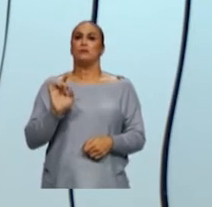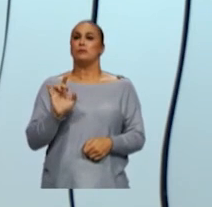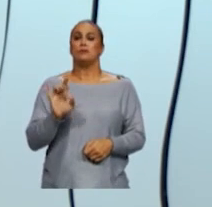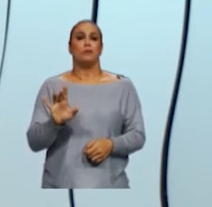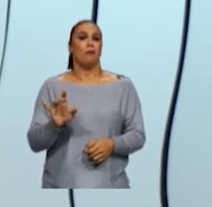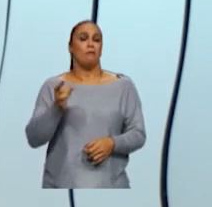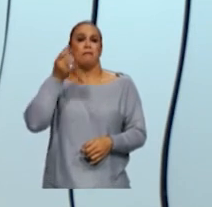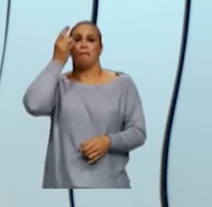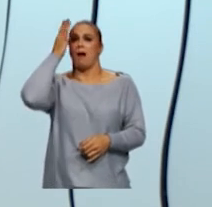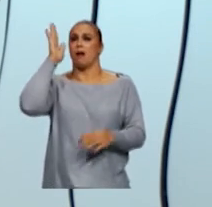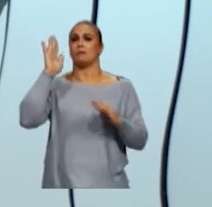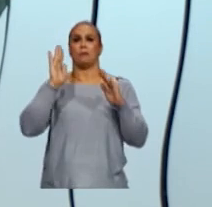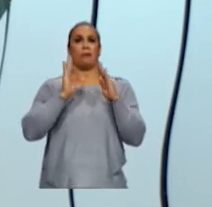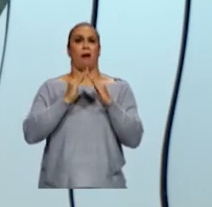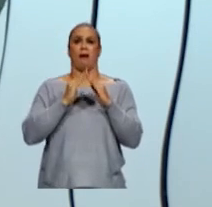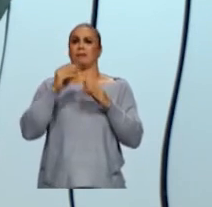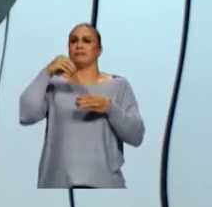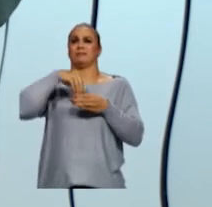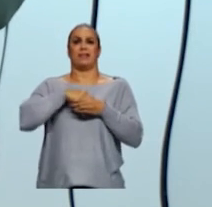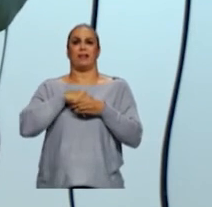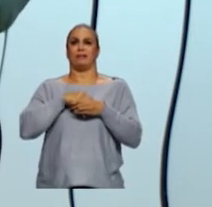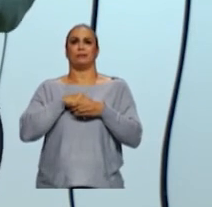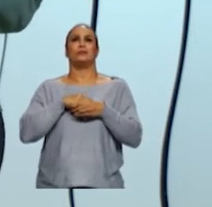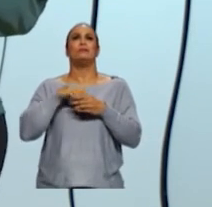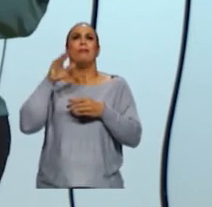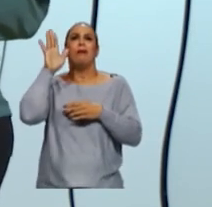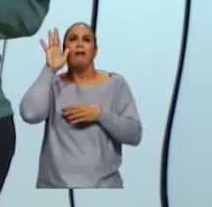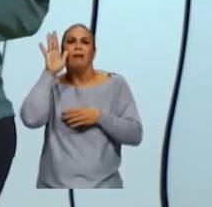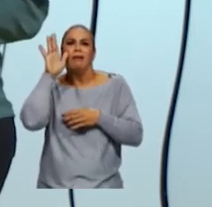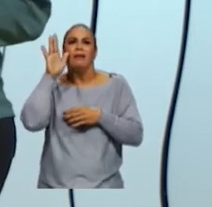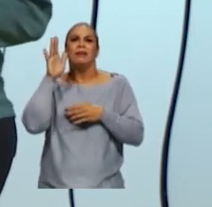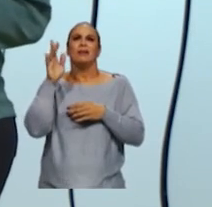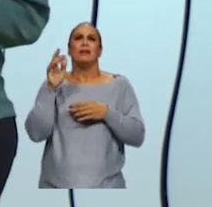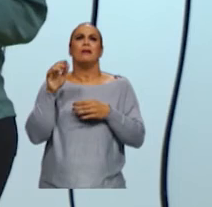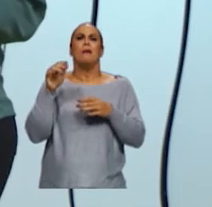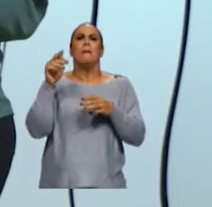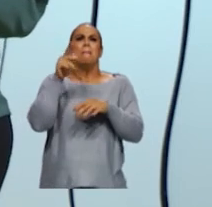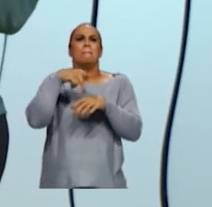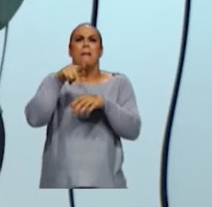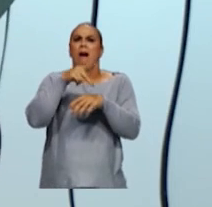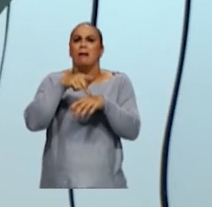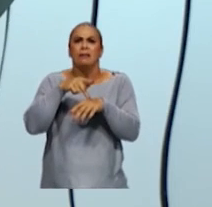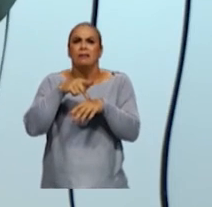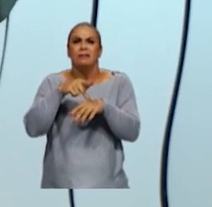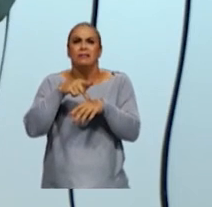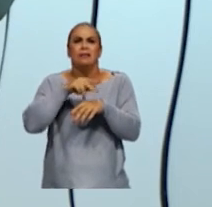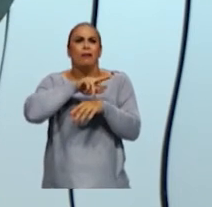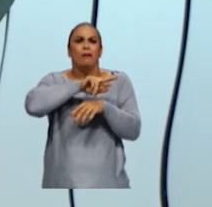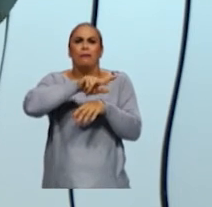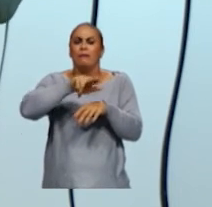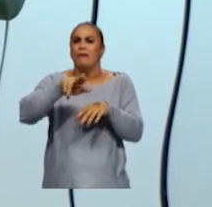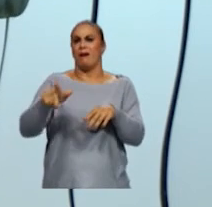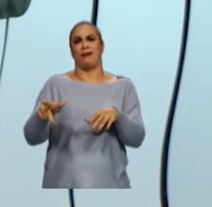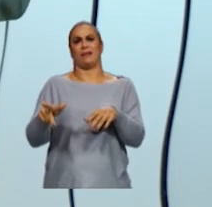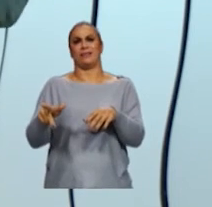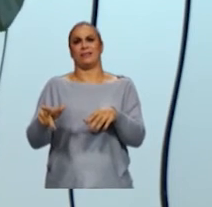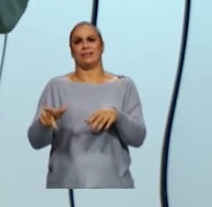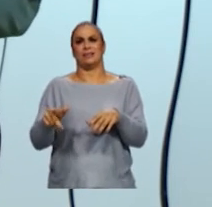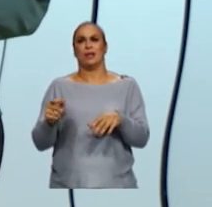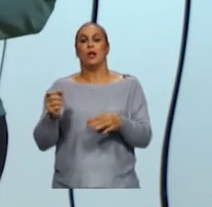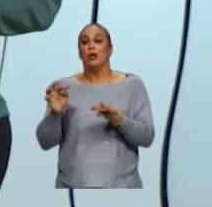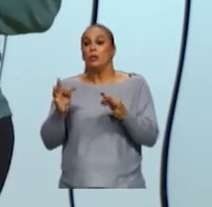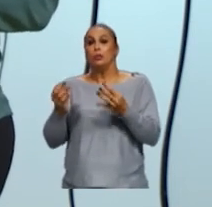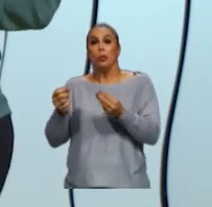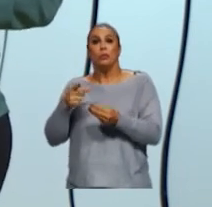que vários dos seus produtos vieram de países do mundo todo aí, ou pelo menos vieram da Finlândia, a